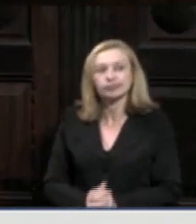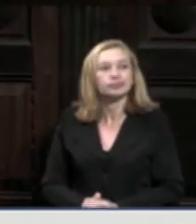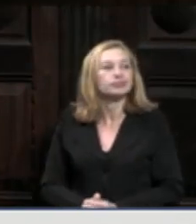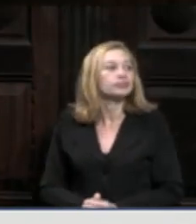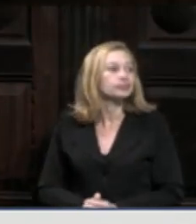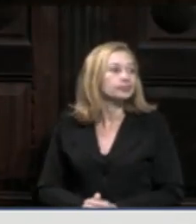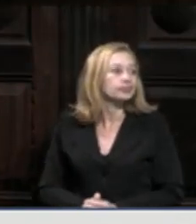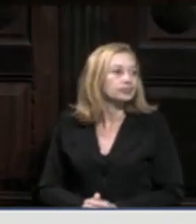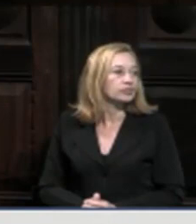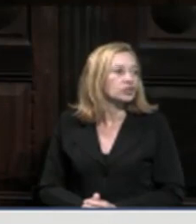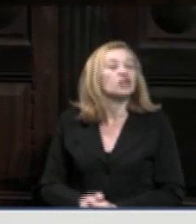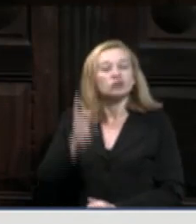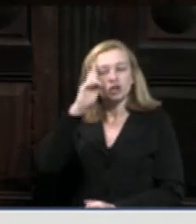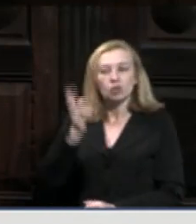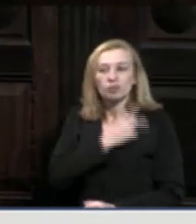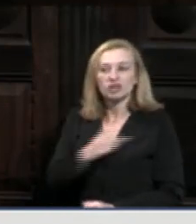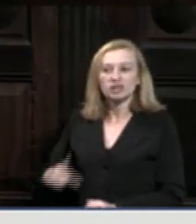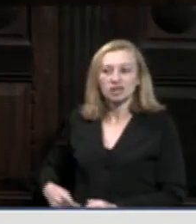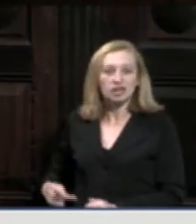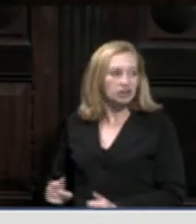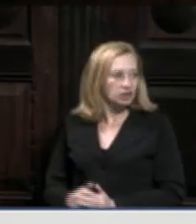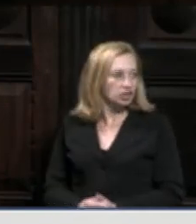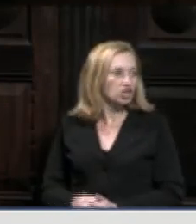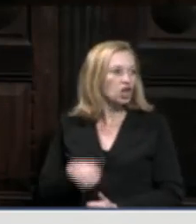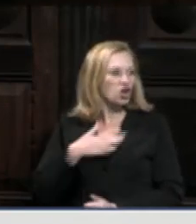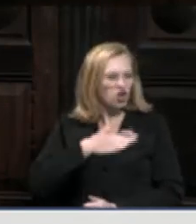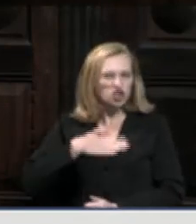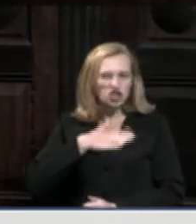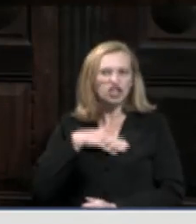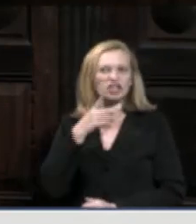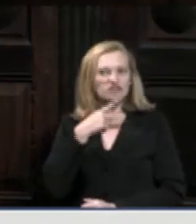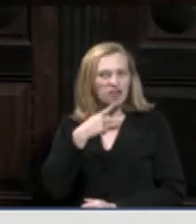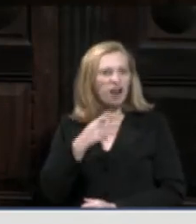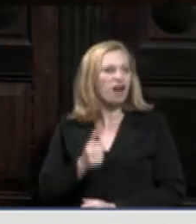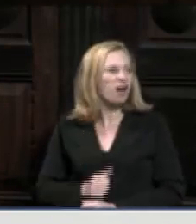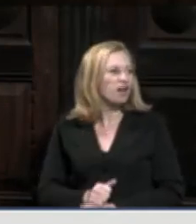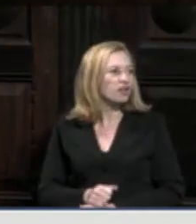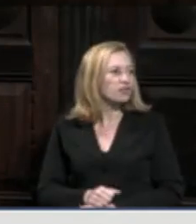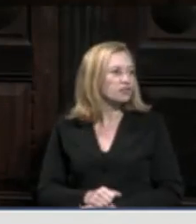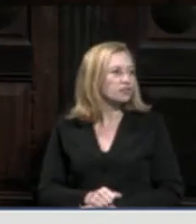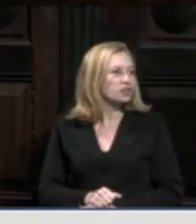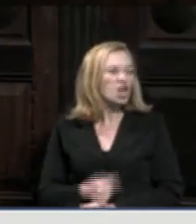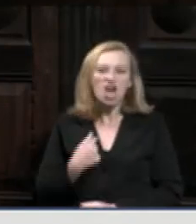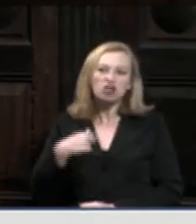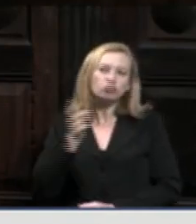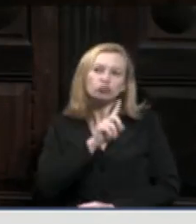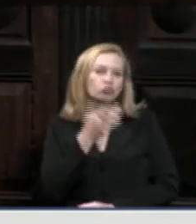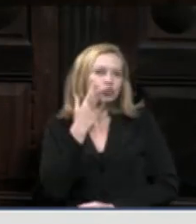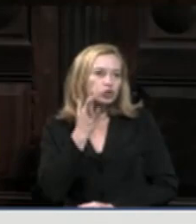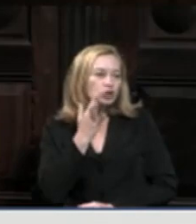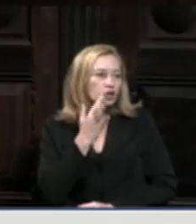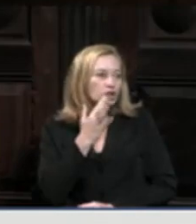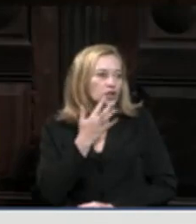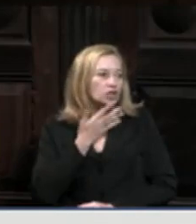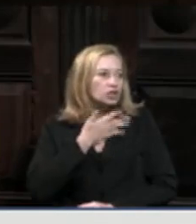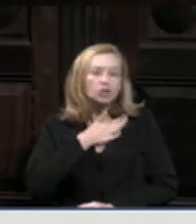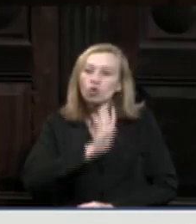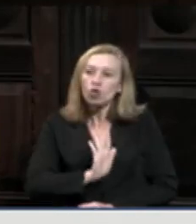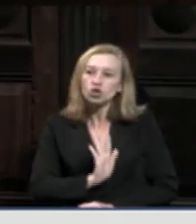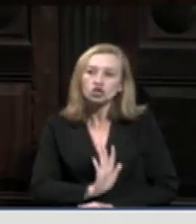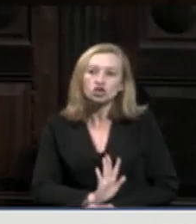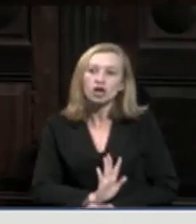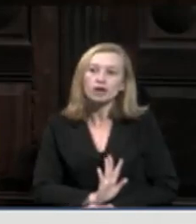Então, senhor presidente, eu gostaria de fazer esses esclarecimentos, porque eu não gostei da intervenção do